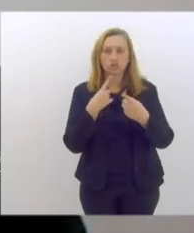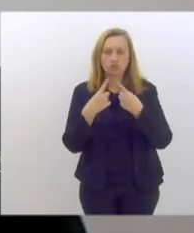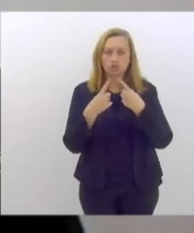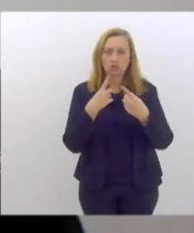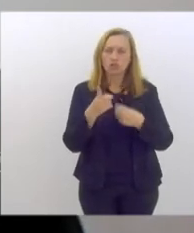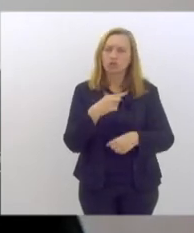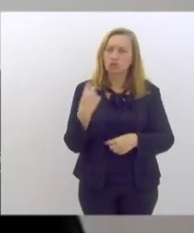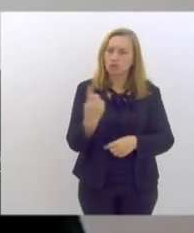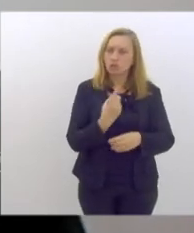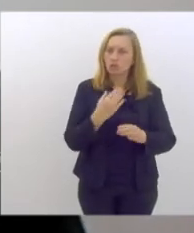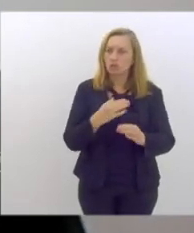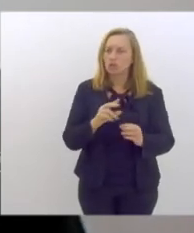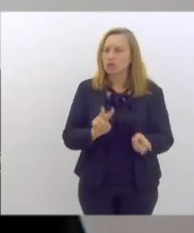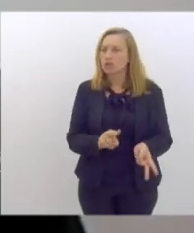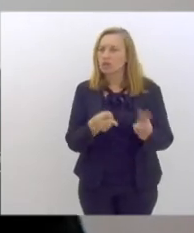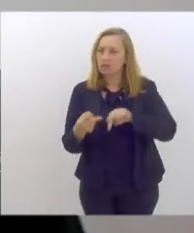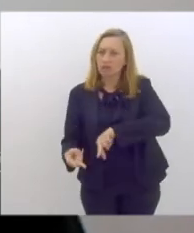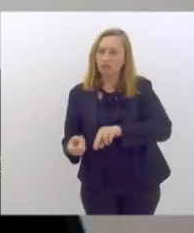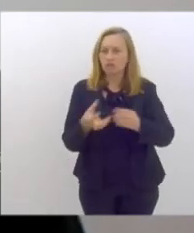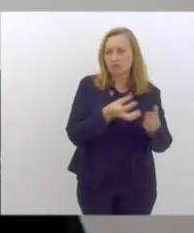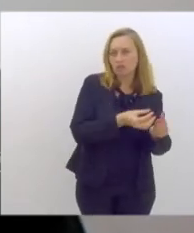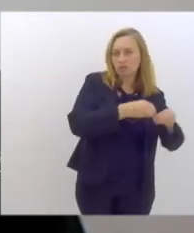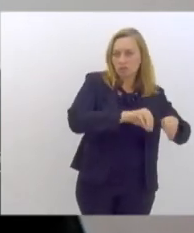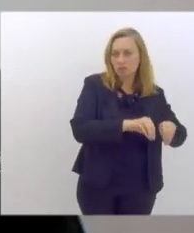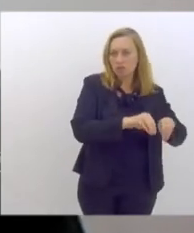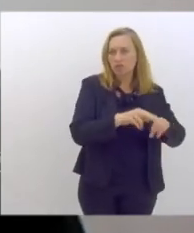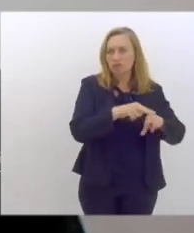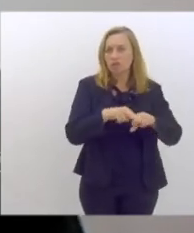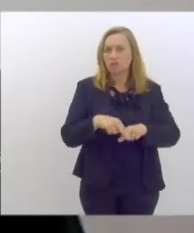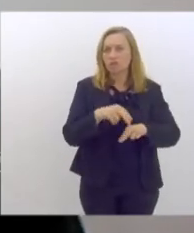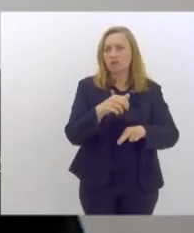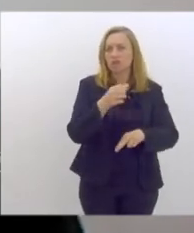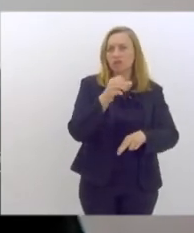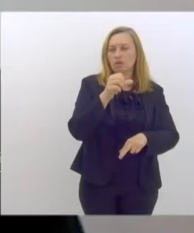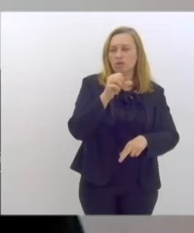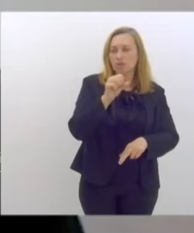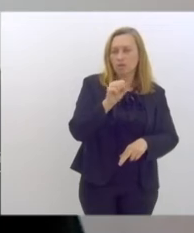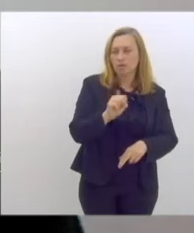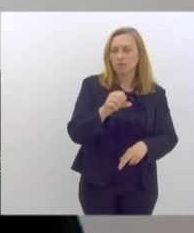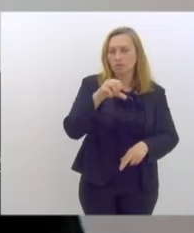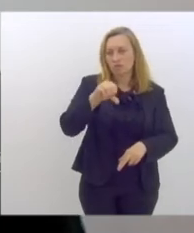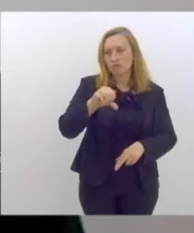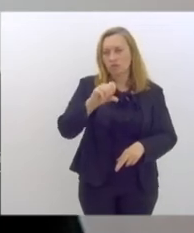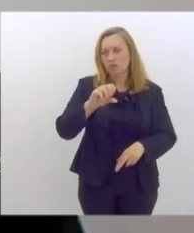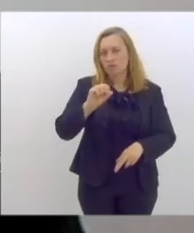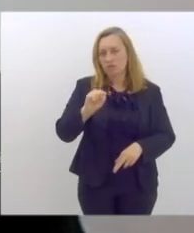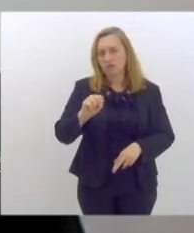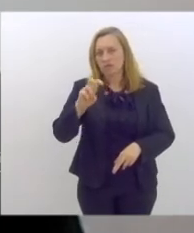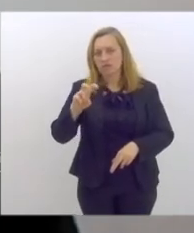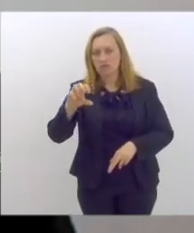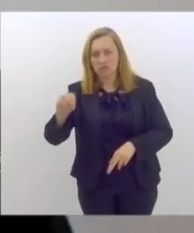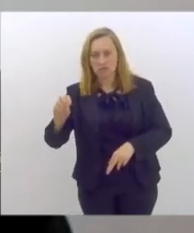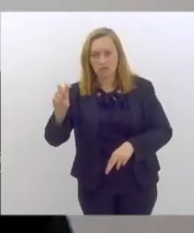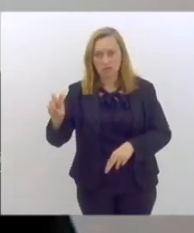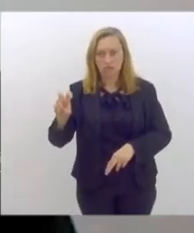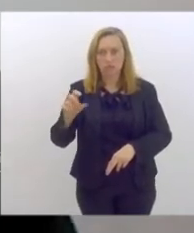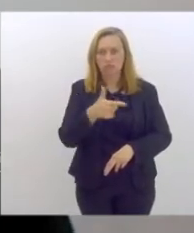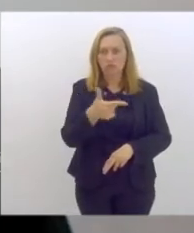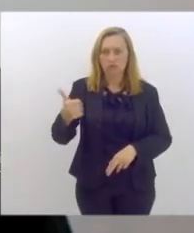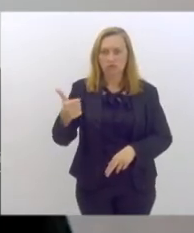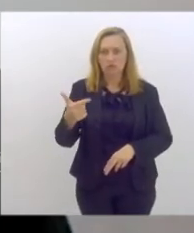da gente encaminhar pela prejudicar habilidade em função da re 9805 2022 O